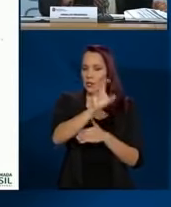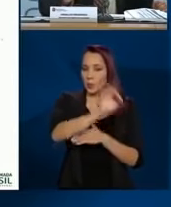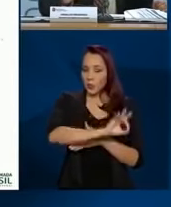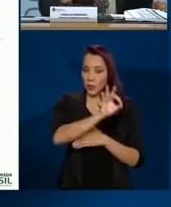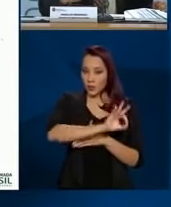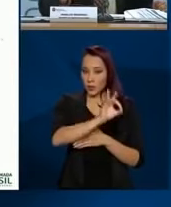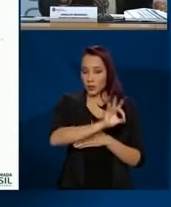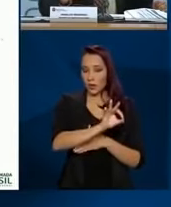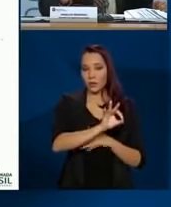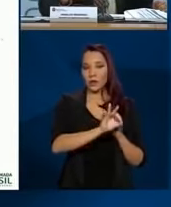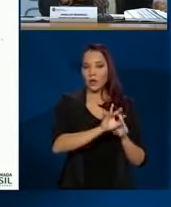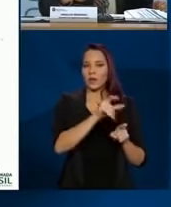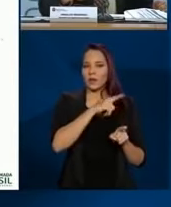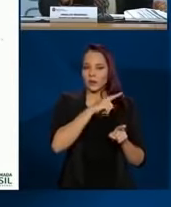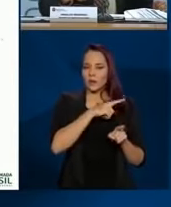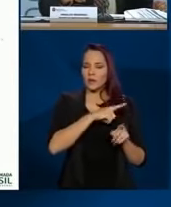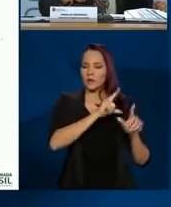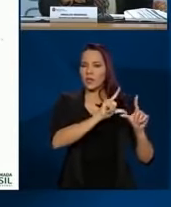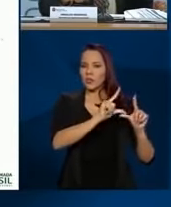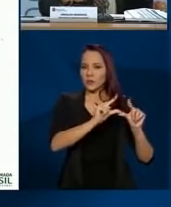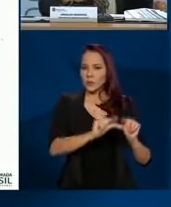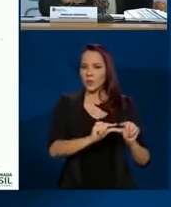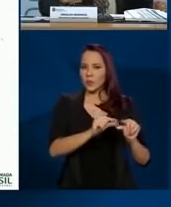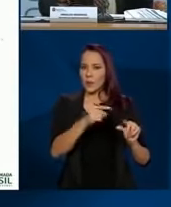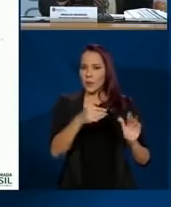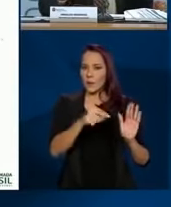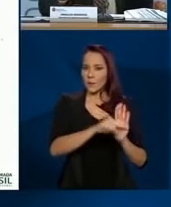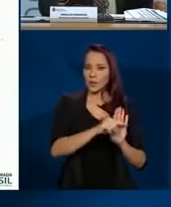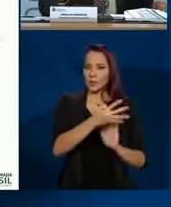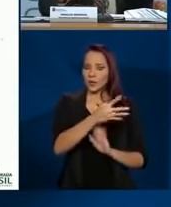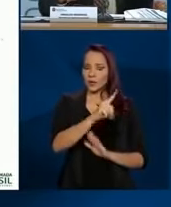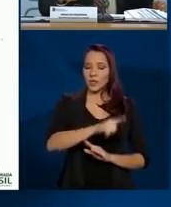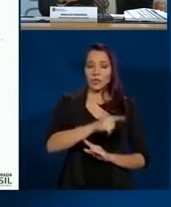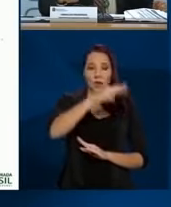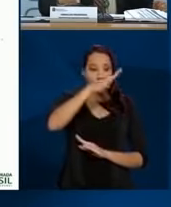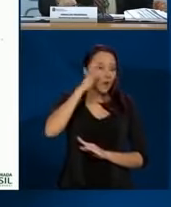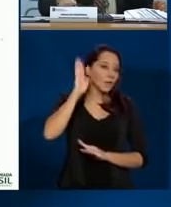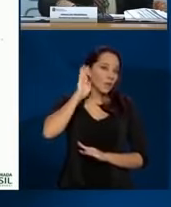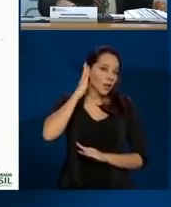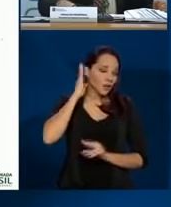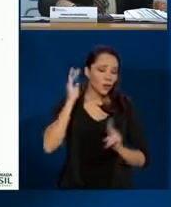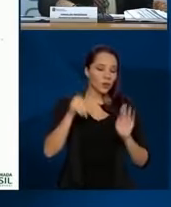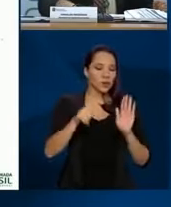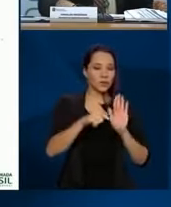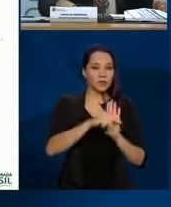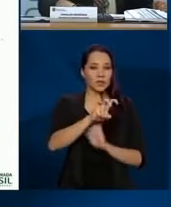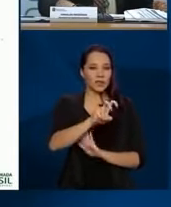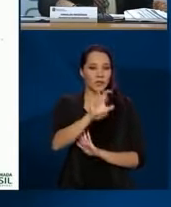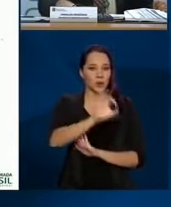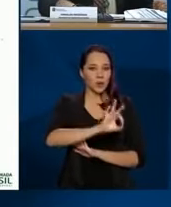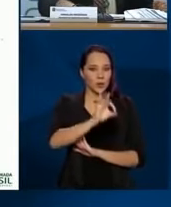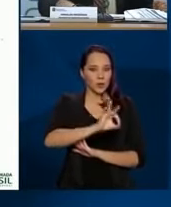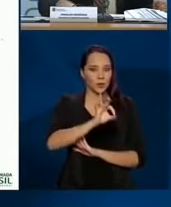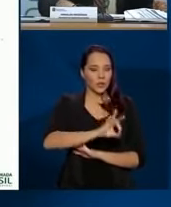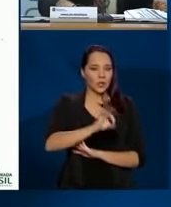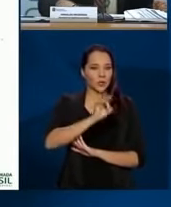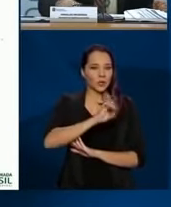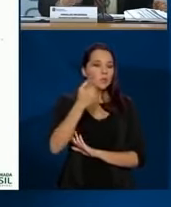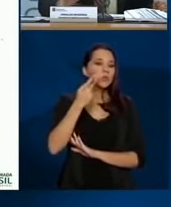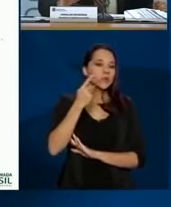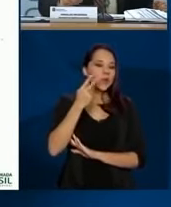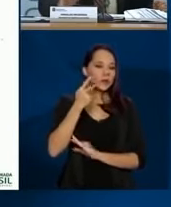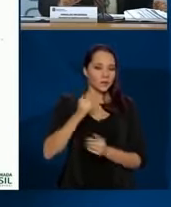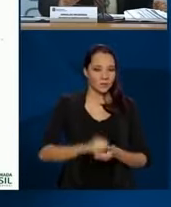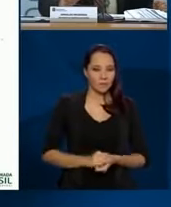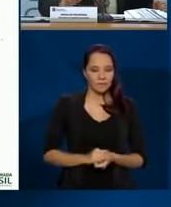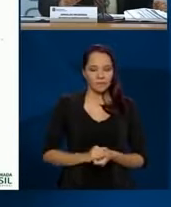5%, a gente teve menos 4% no Mato Grosso e menos 5% no Ceará, e